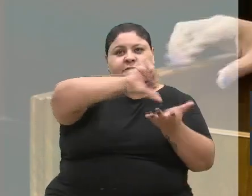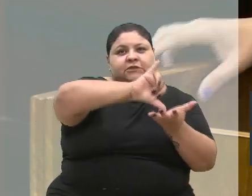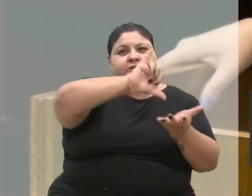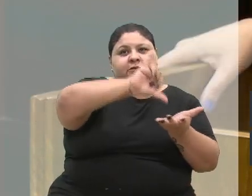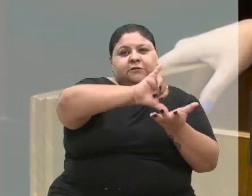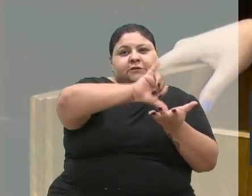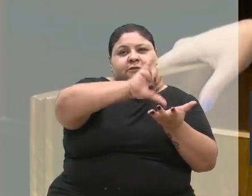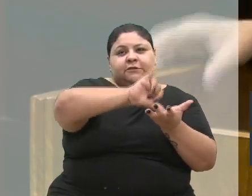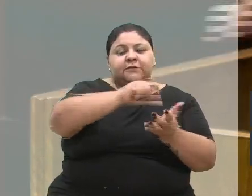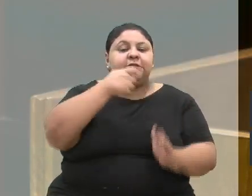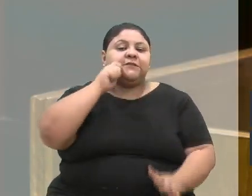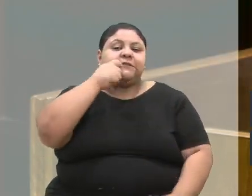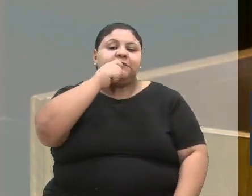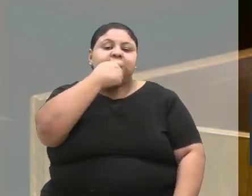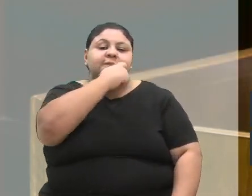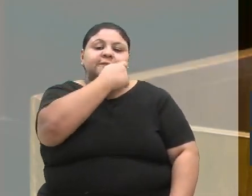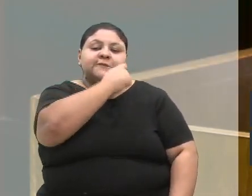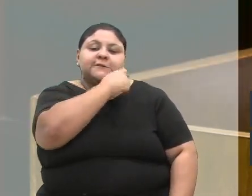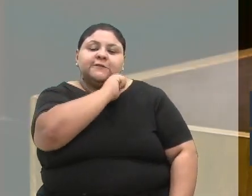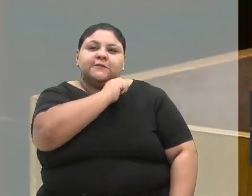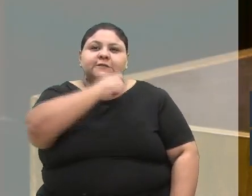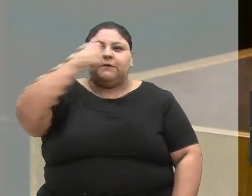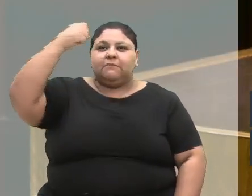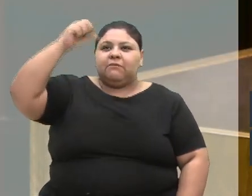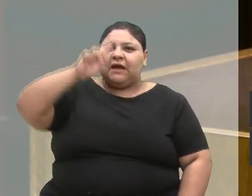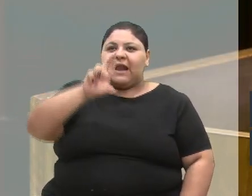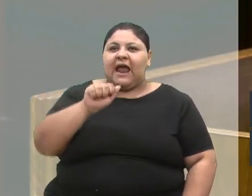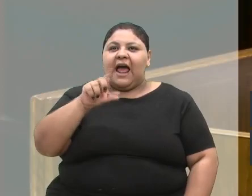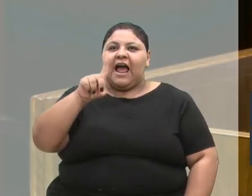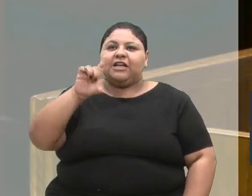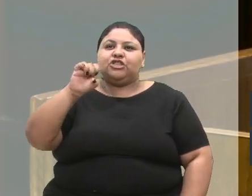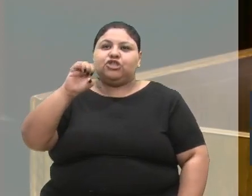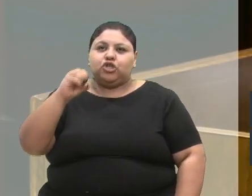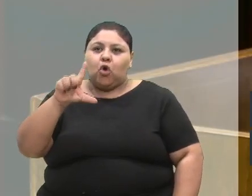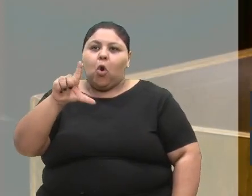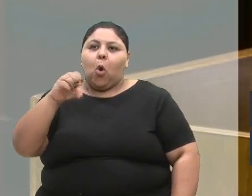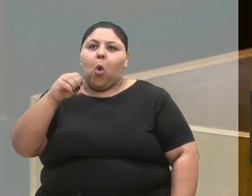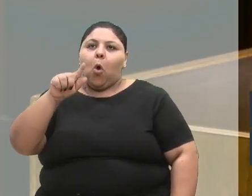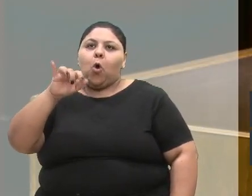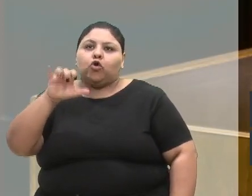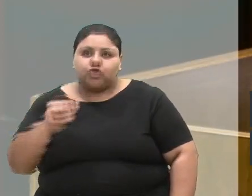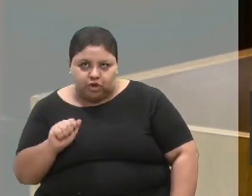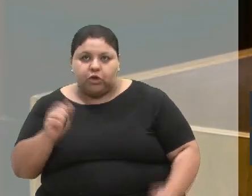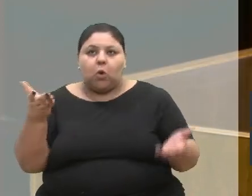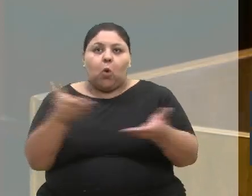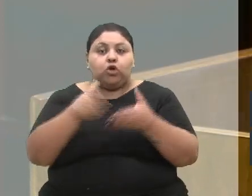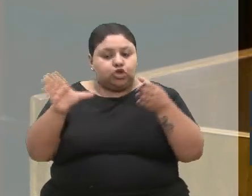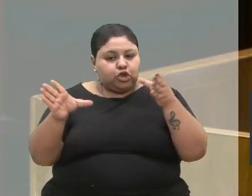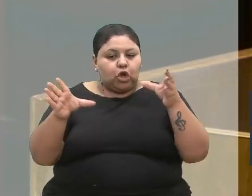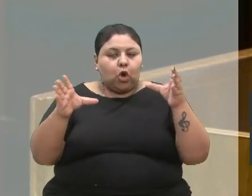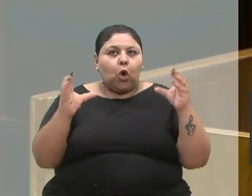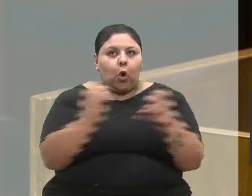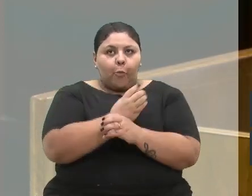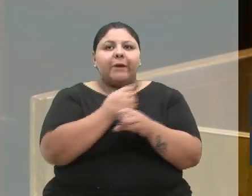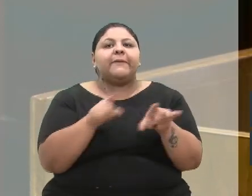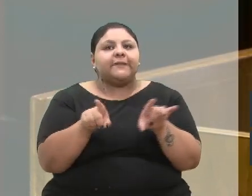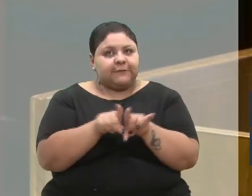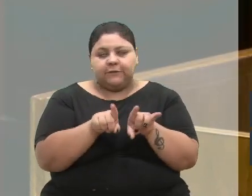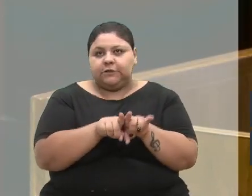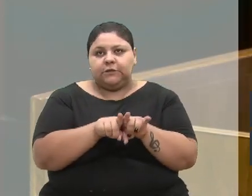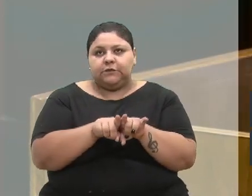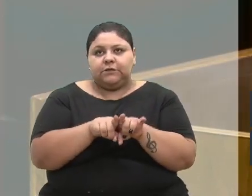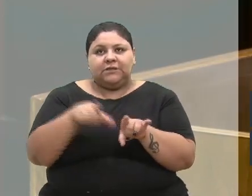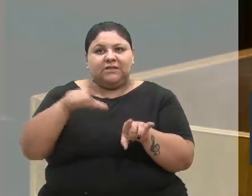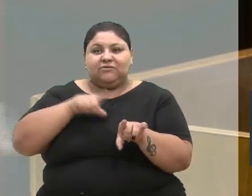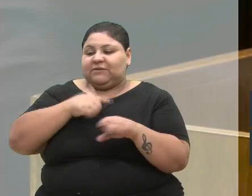radiologia odontológica. Então, para complementar, a gente já tinha destinado recurso nessa área, agora a gente está complementando, para que não tenha